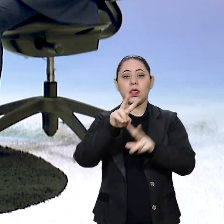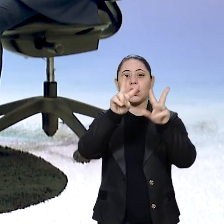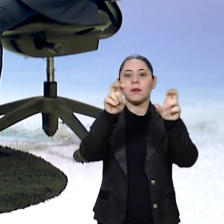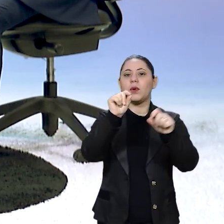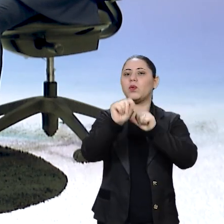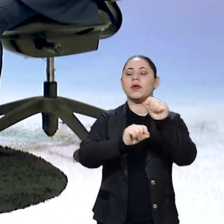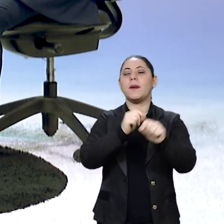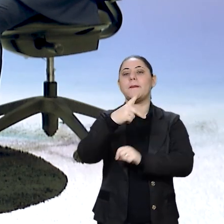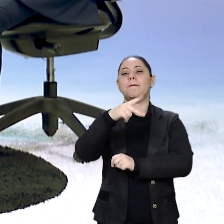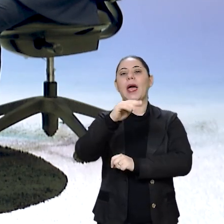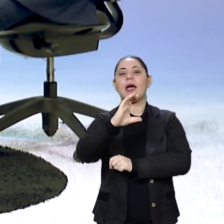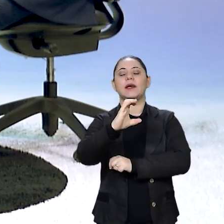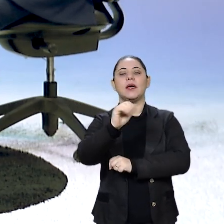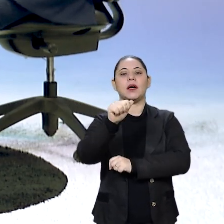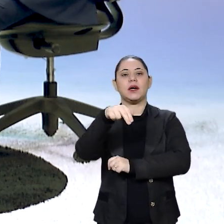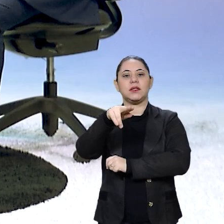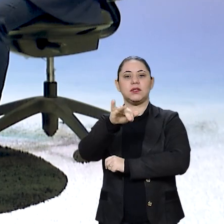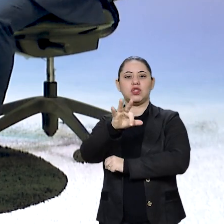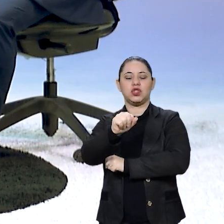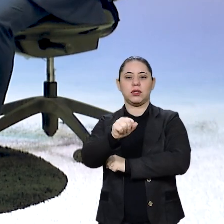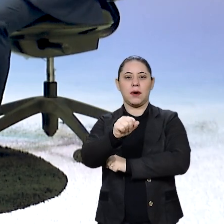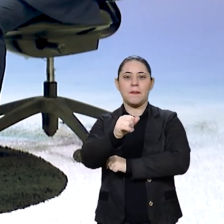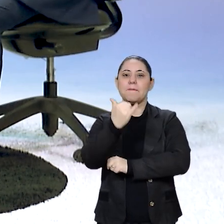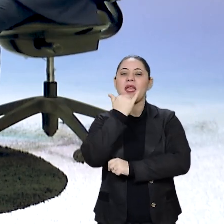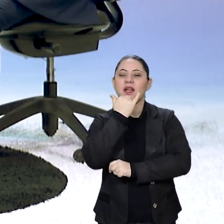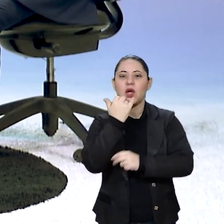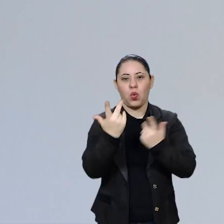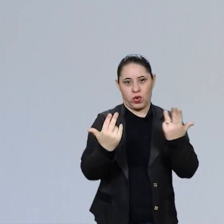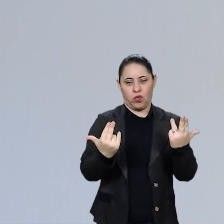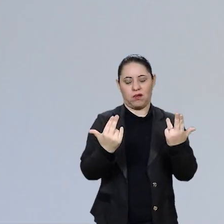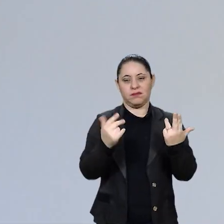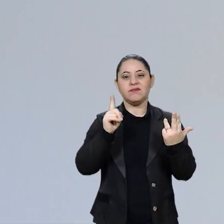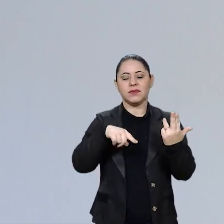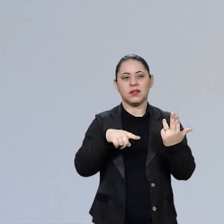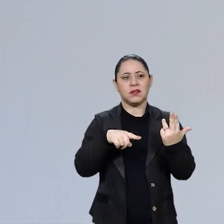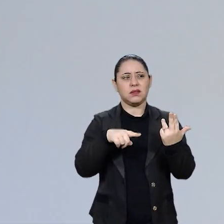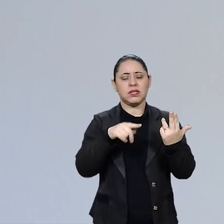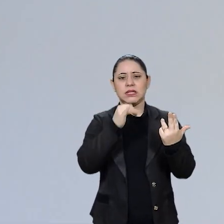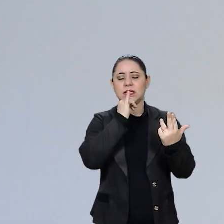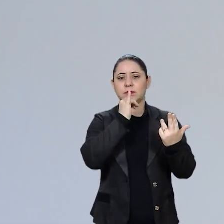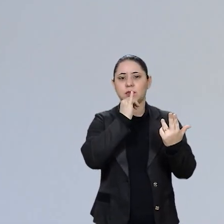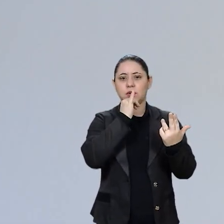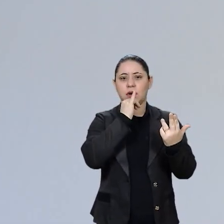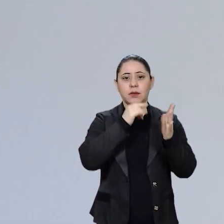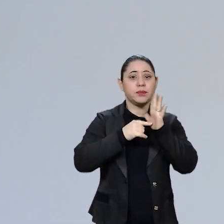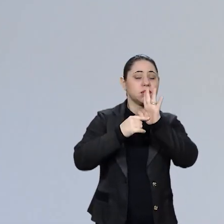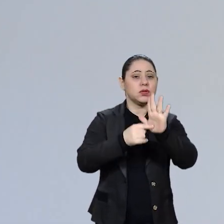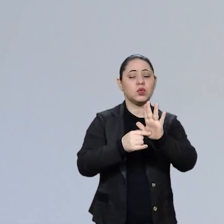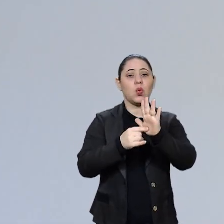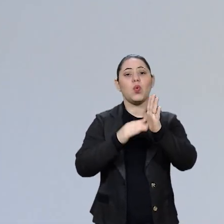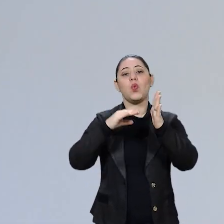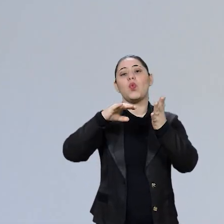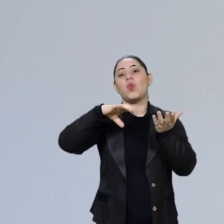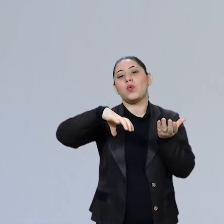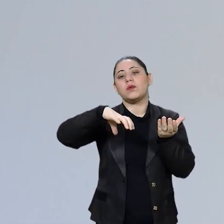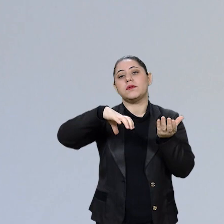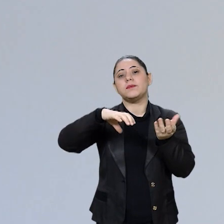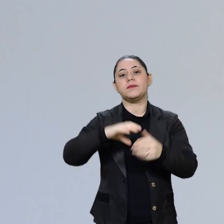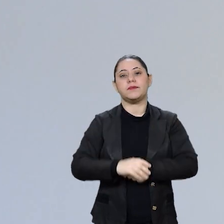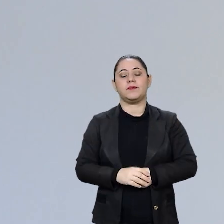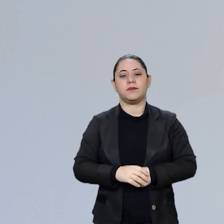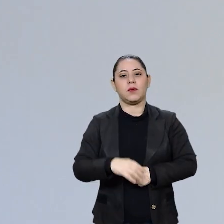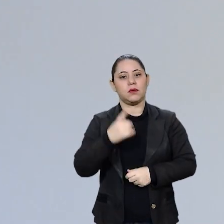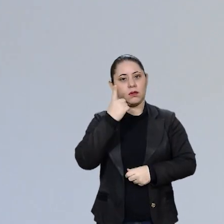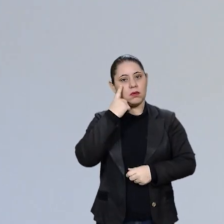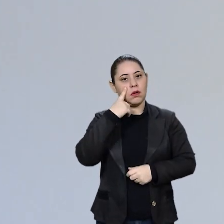no Congresso Nacional? Olha, Paulo, essa PEC da Anistia, ela nada mais é do que um perdão, né? É um grande perdão trazido